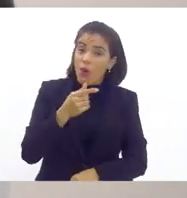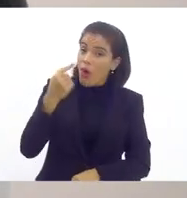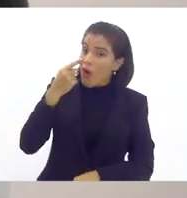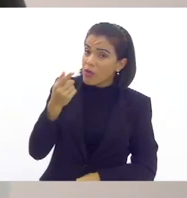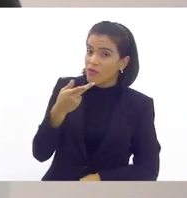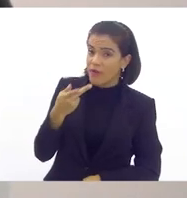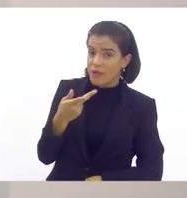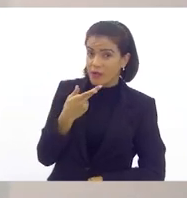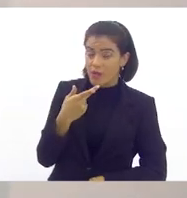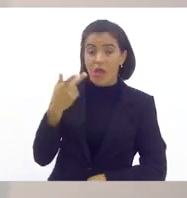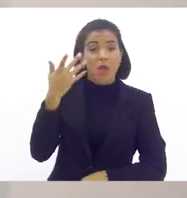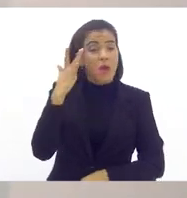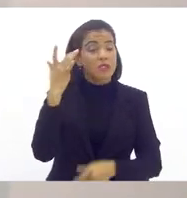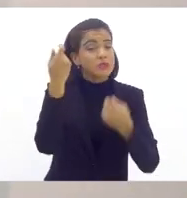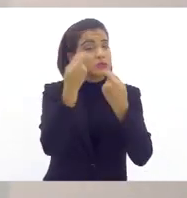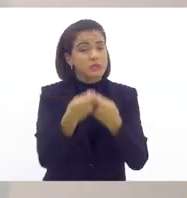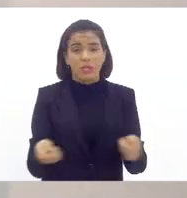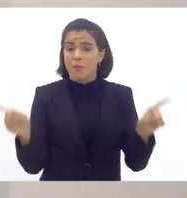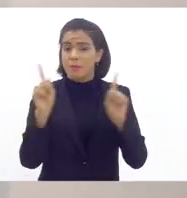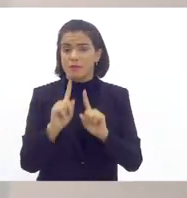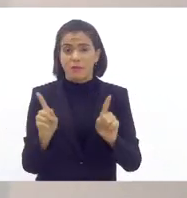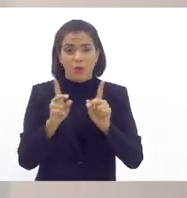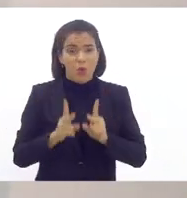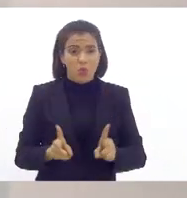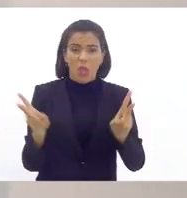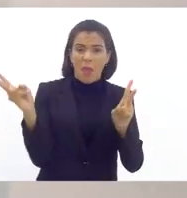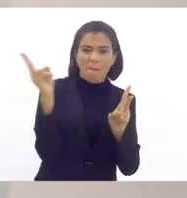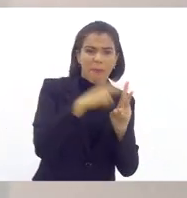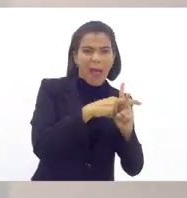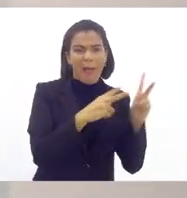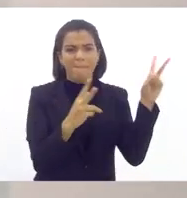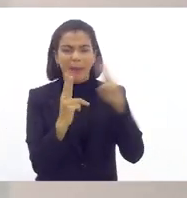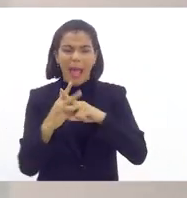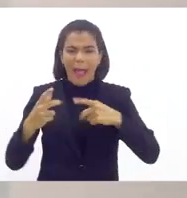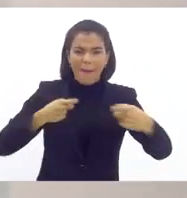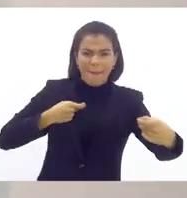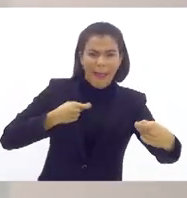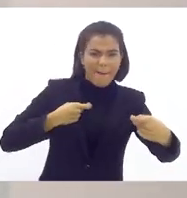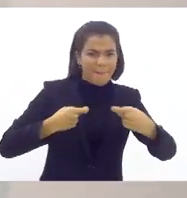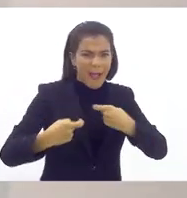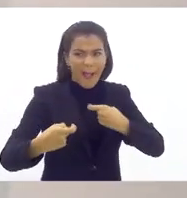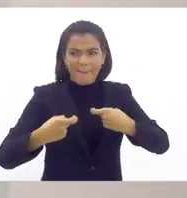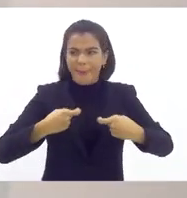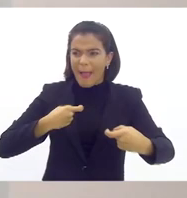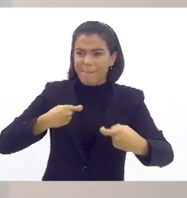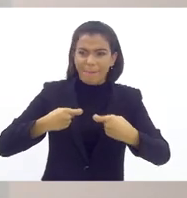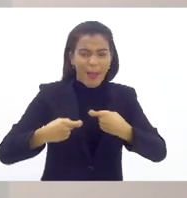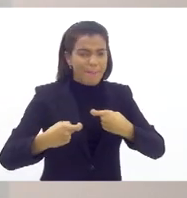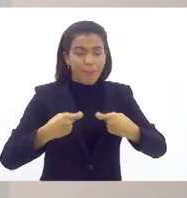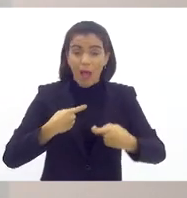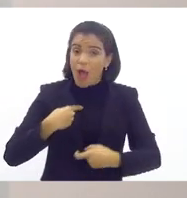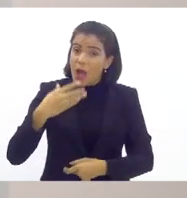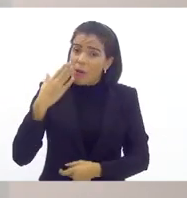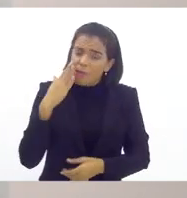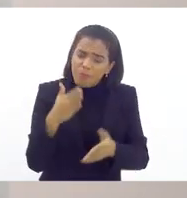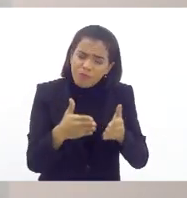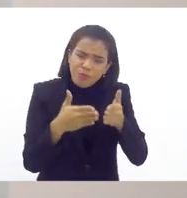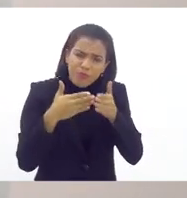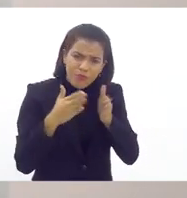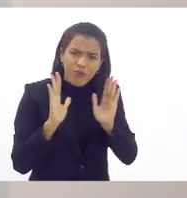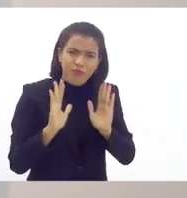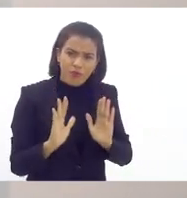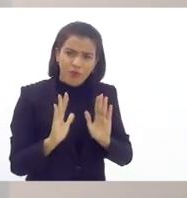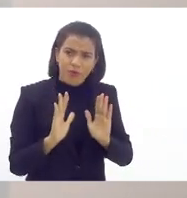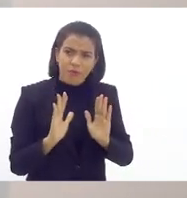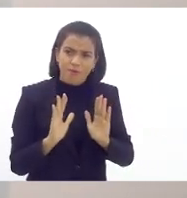eu estou falando, acho que não precisamos continuar nos matando, senhoras e senhores, por favor, tenha consideração do eu estou falando.